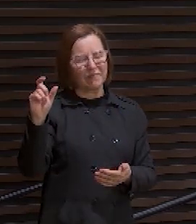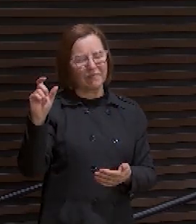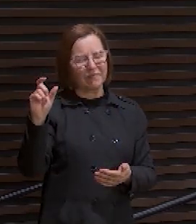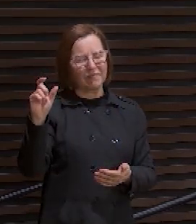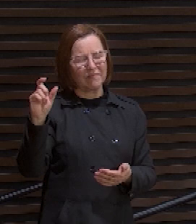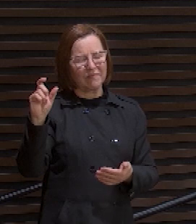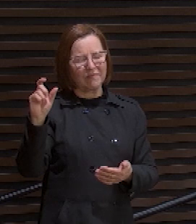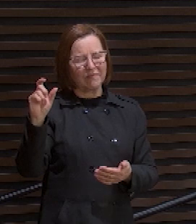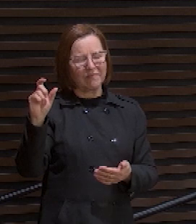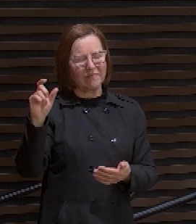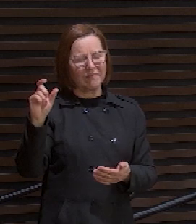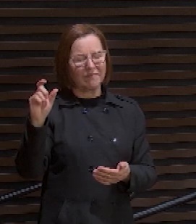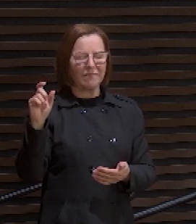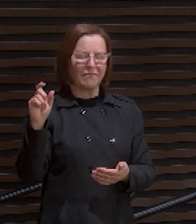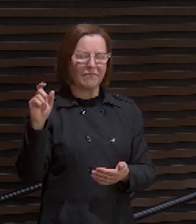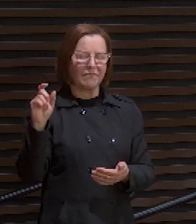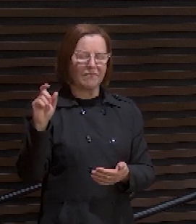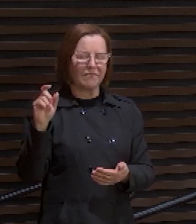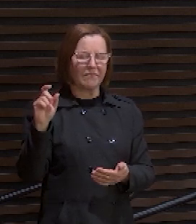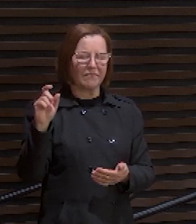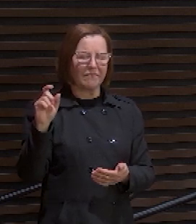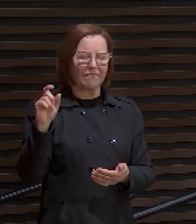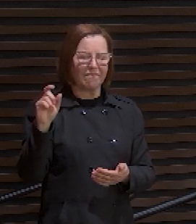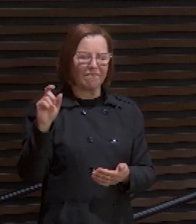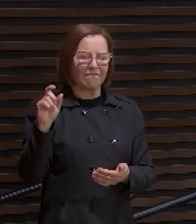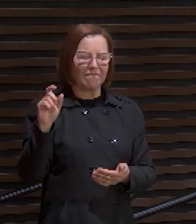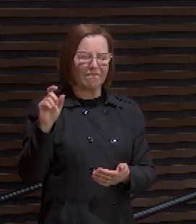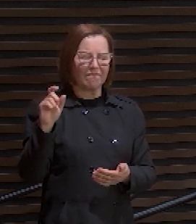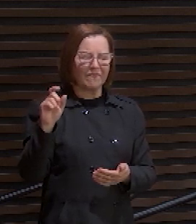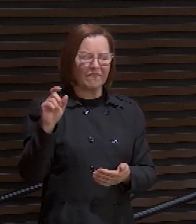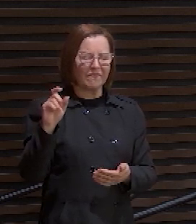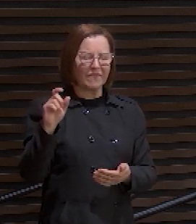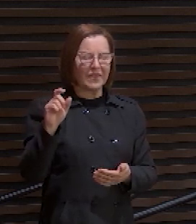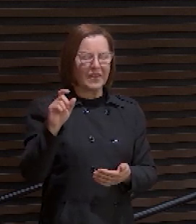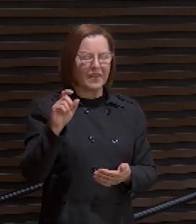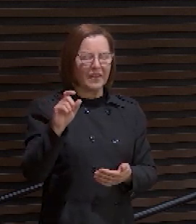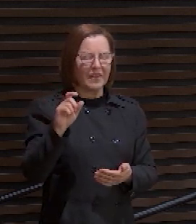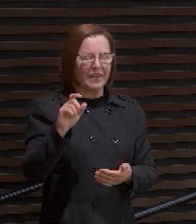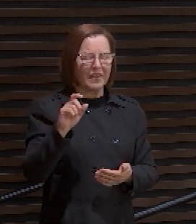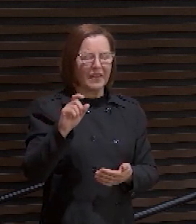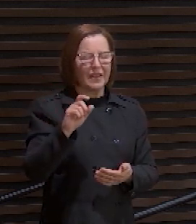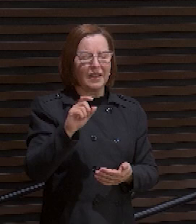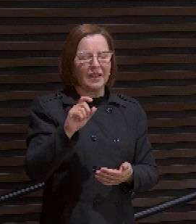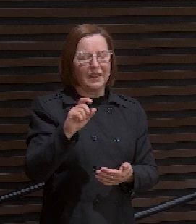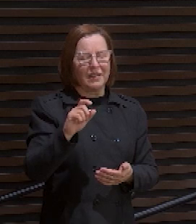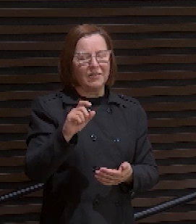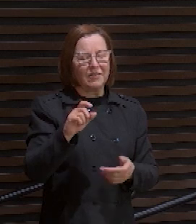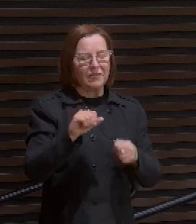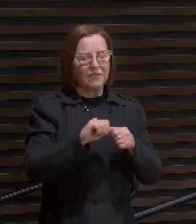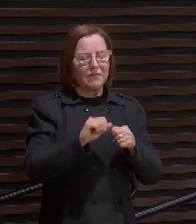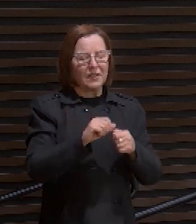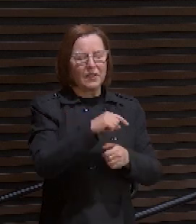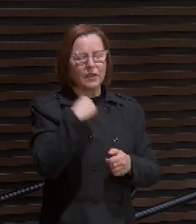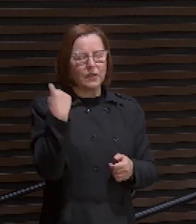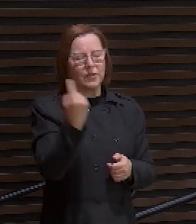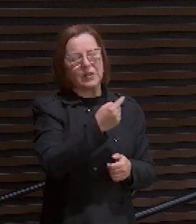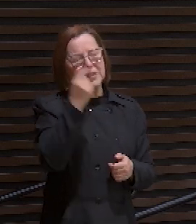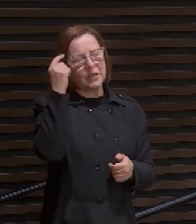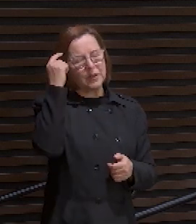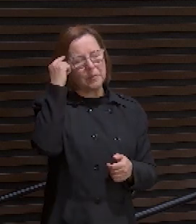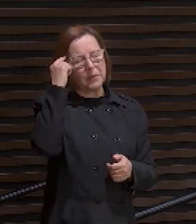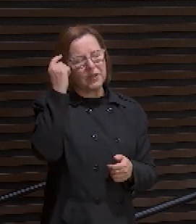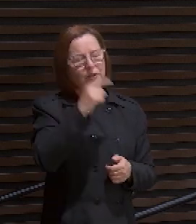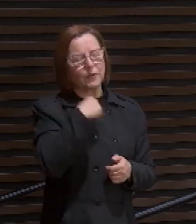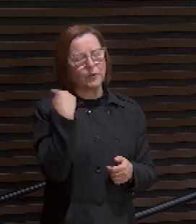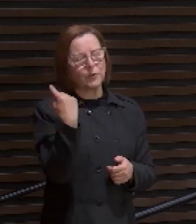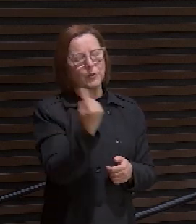Captura a nossa atenção, a nossa mente, o nosso coração, para que nós não